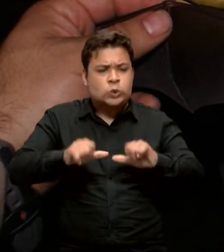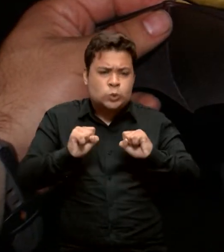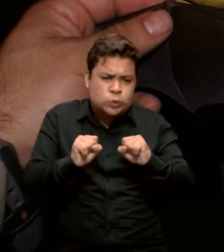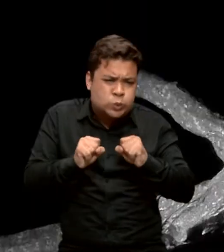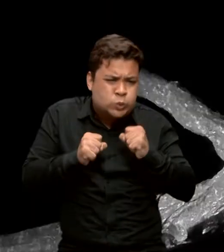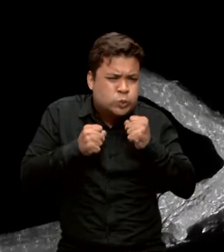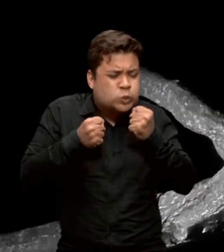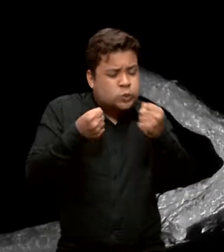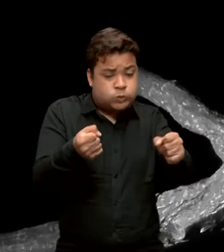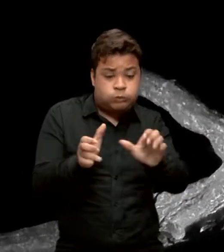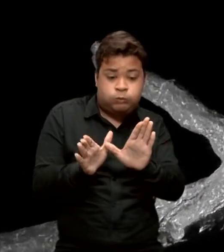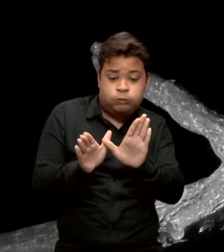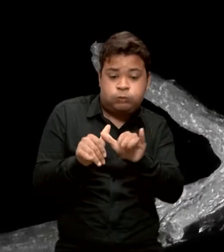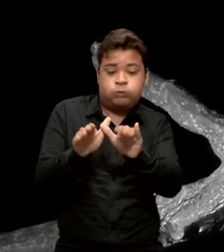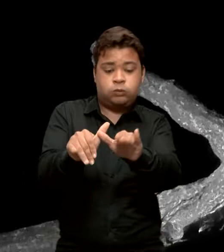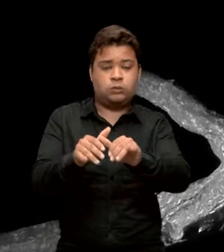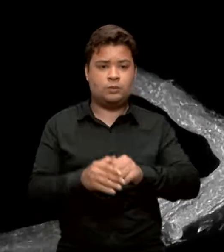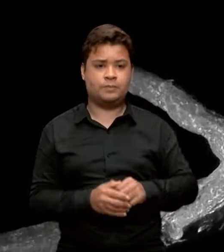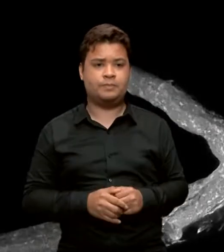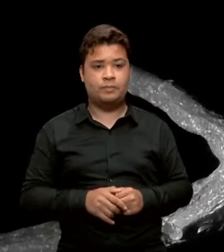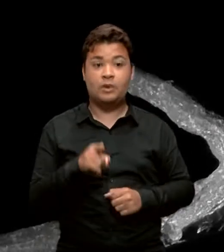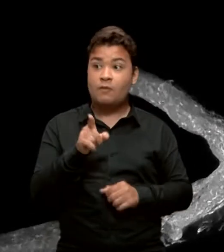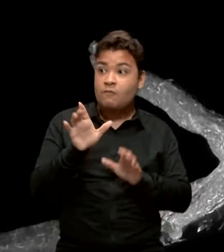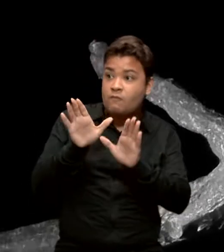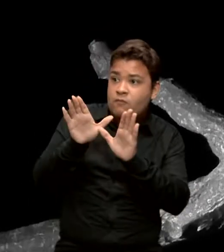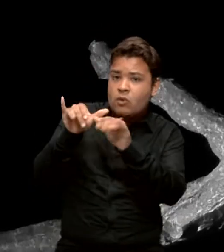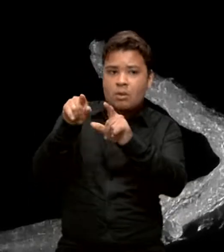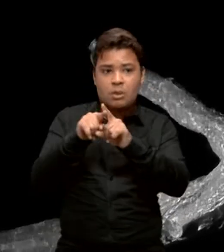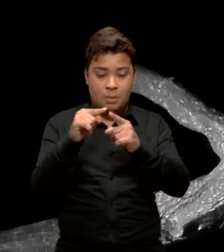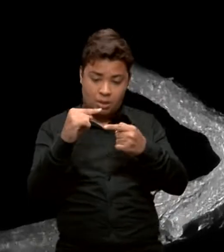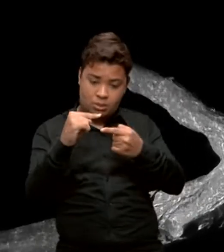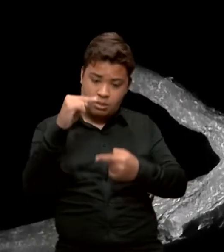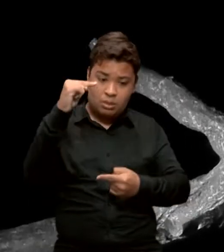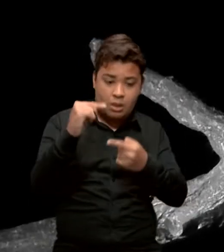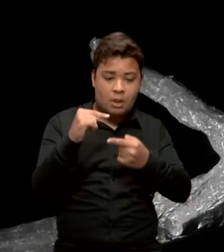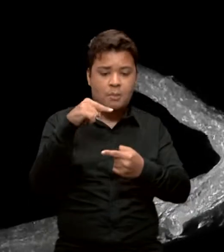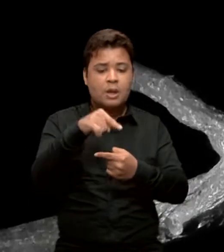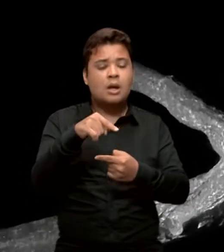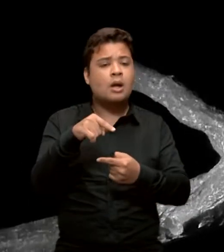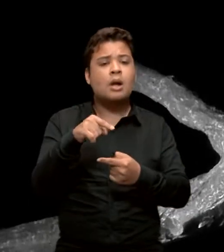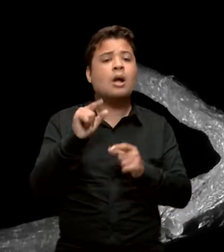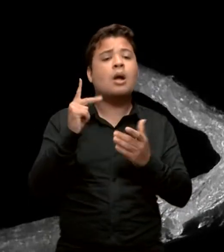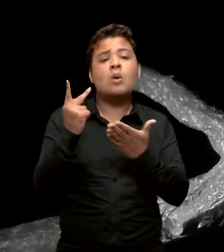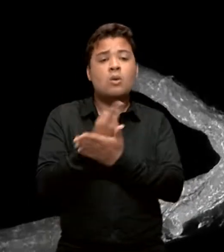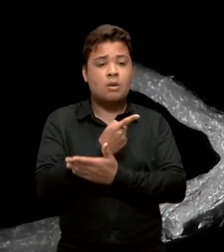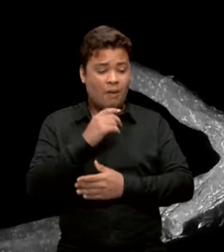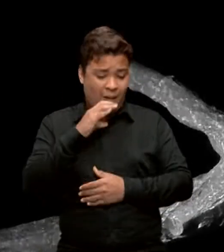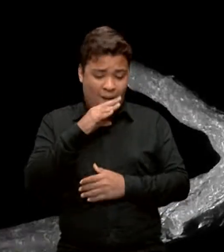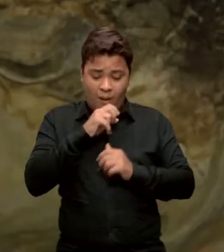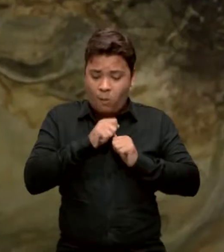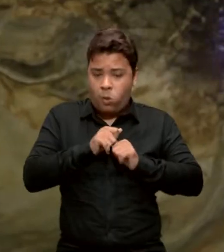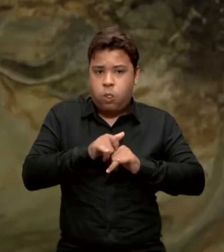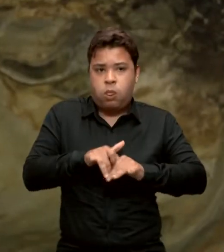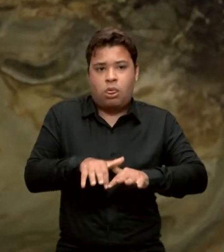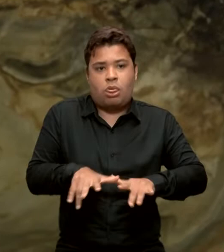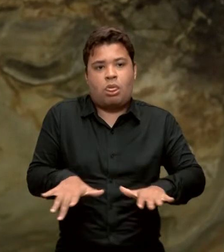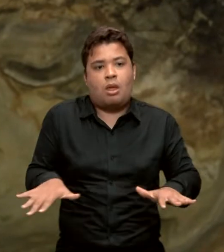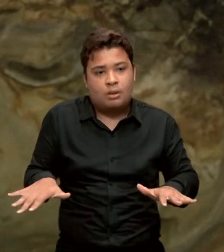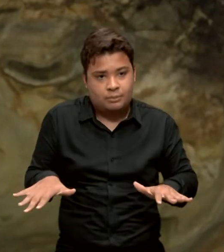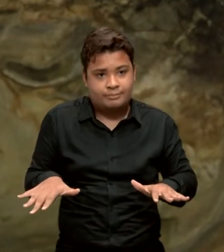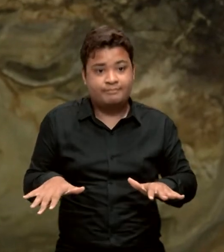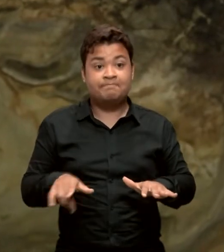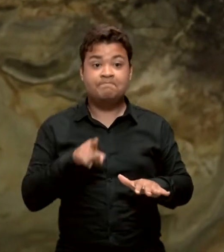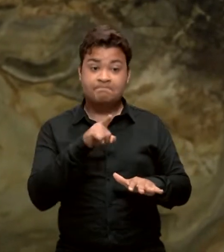desse tipo. O voo e o tamanho desses animais fazem com que eles percam calor para o ambiente e manter a